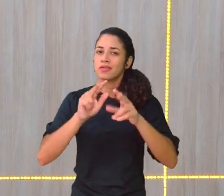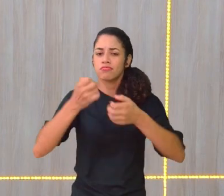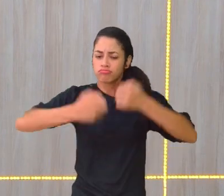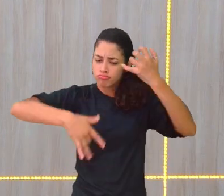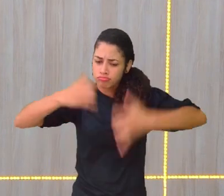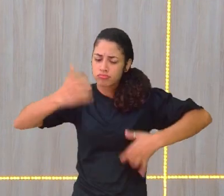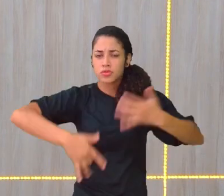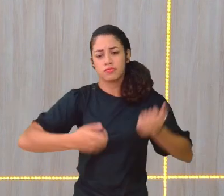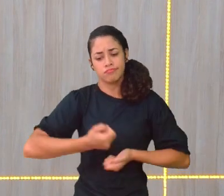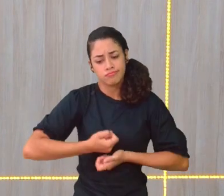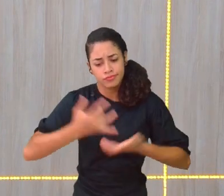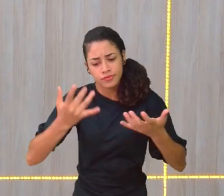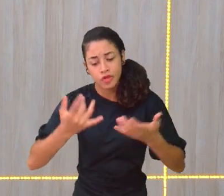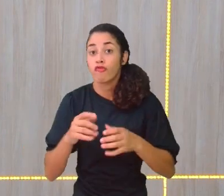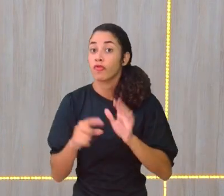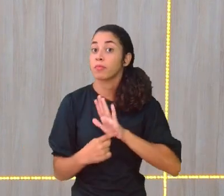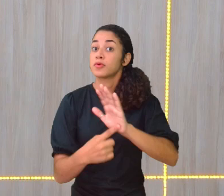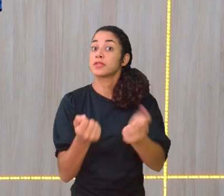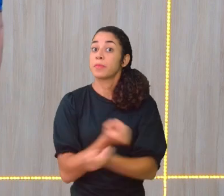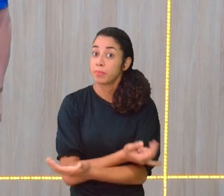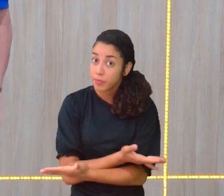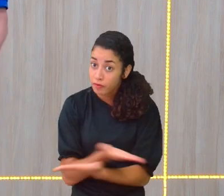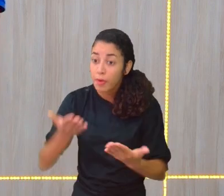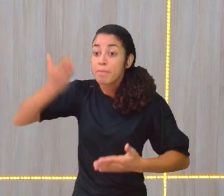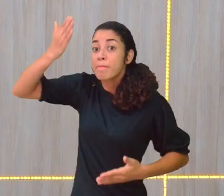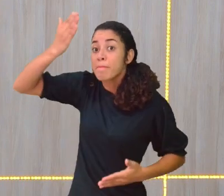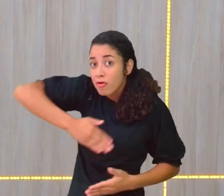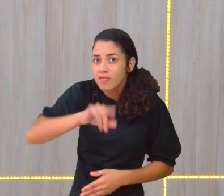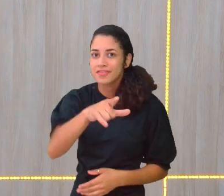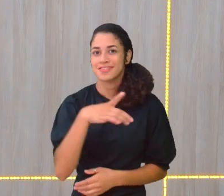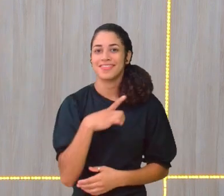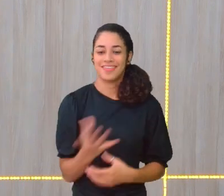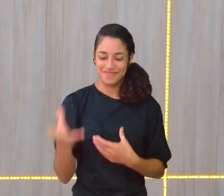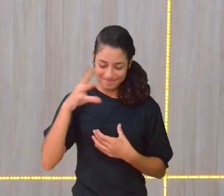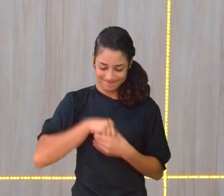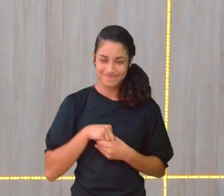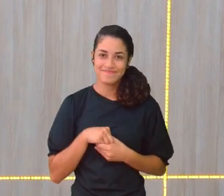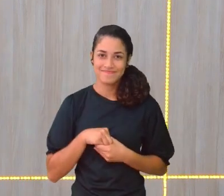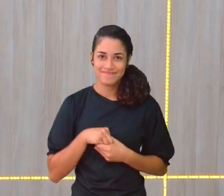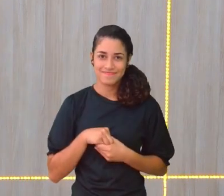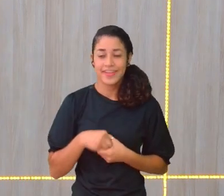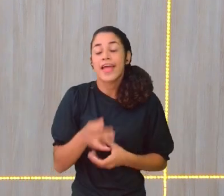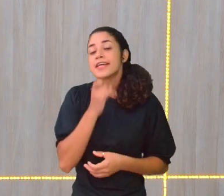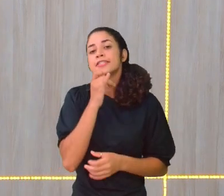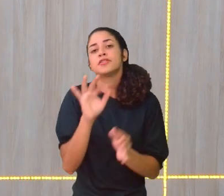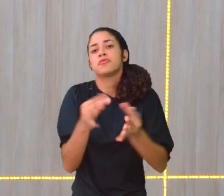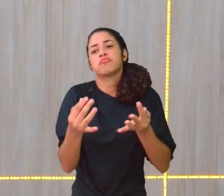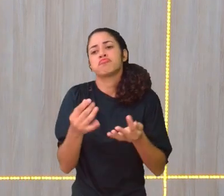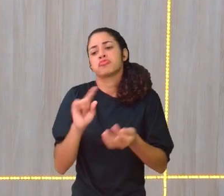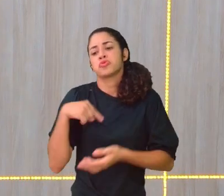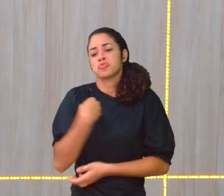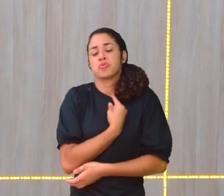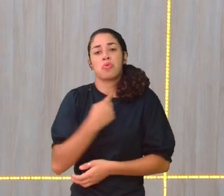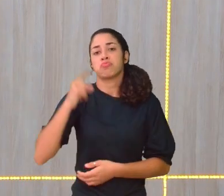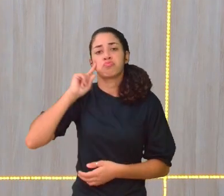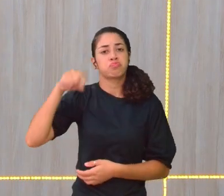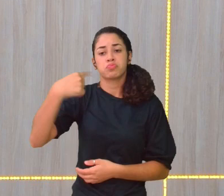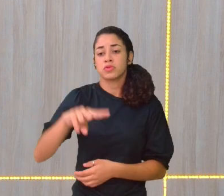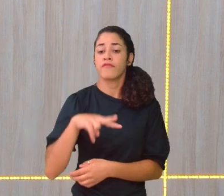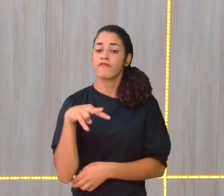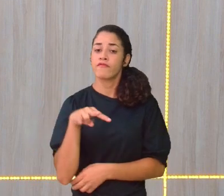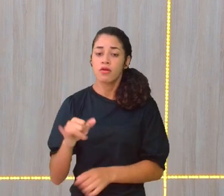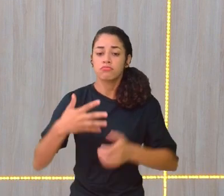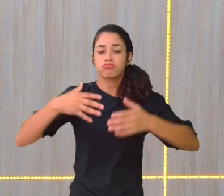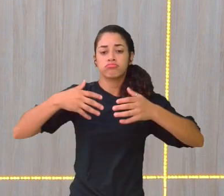que realmente você tem essa gramática internalizada, com exemplos simples do nosso dia a dia que vamos